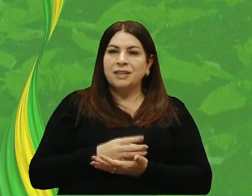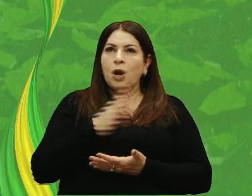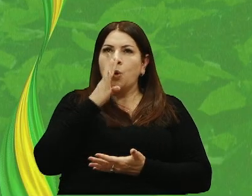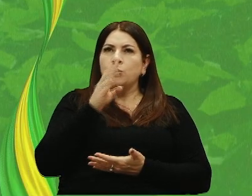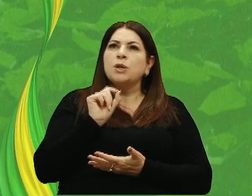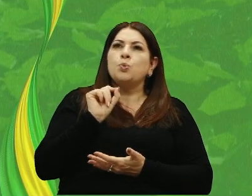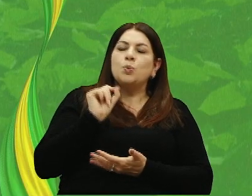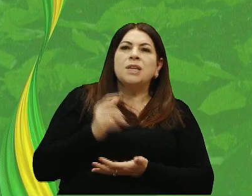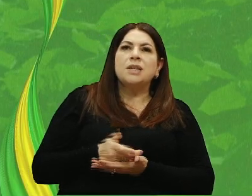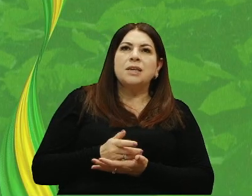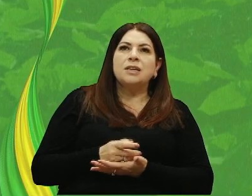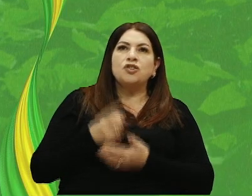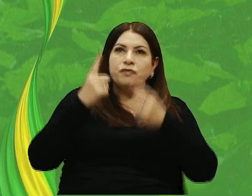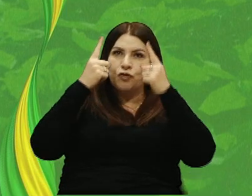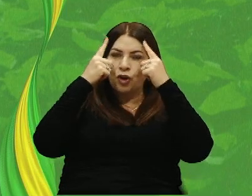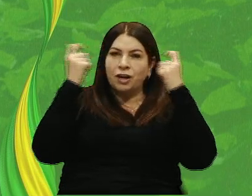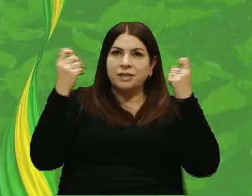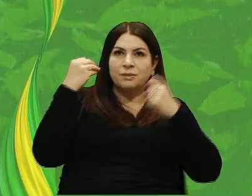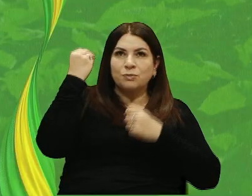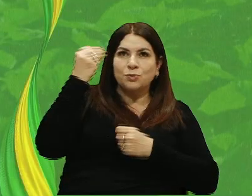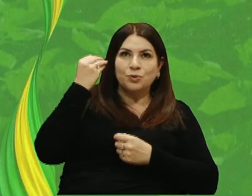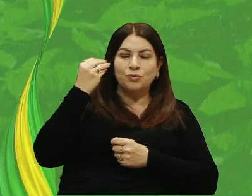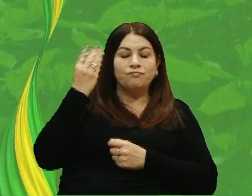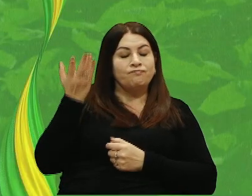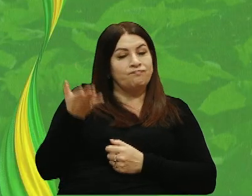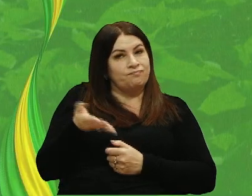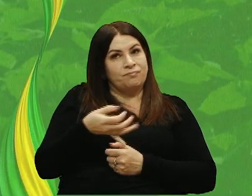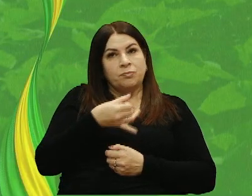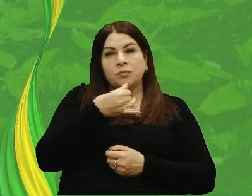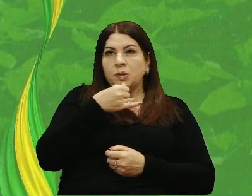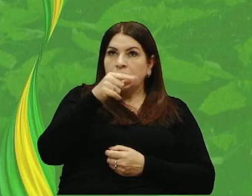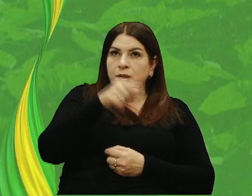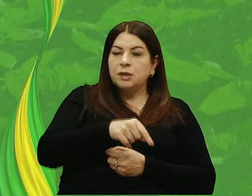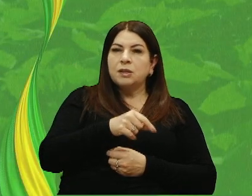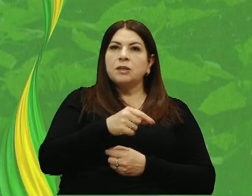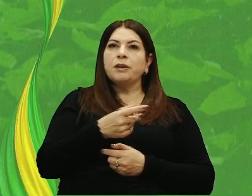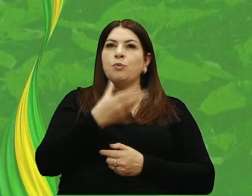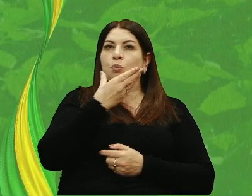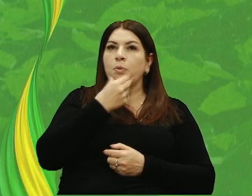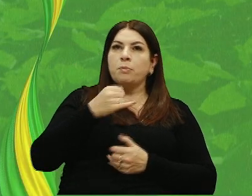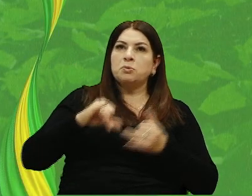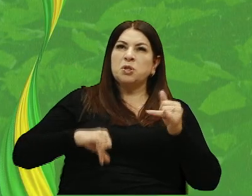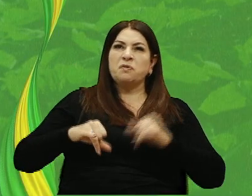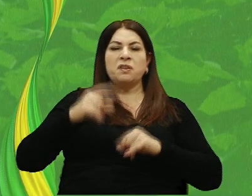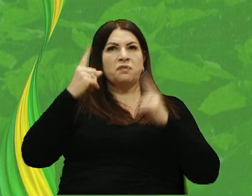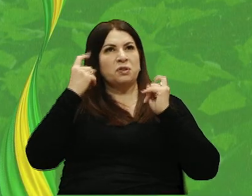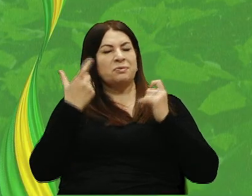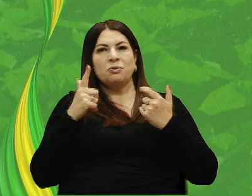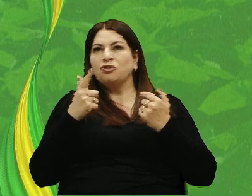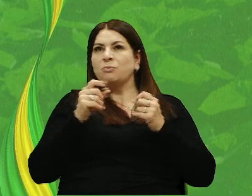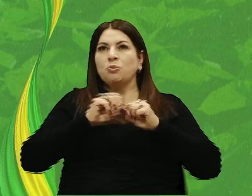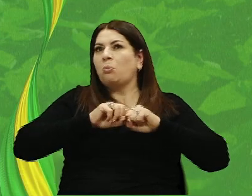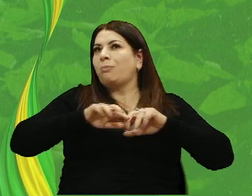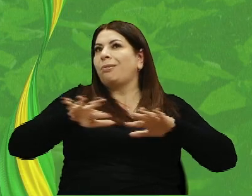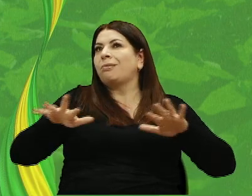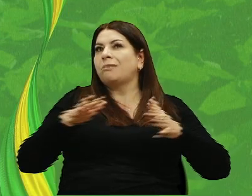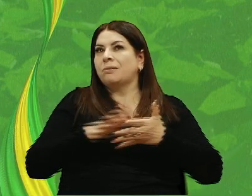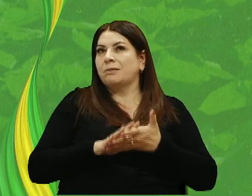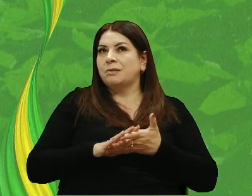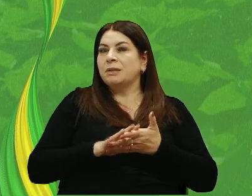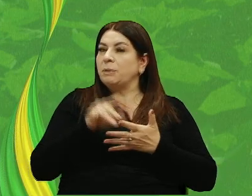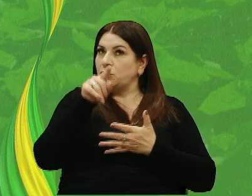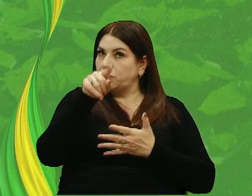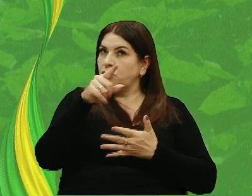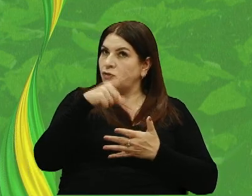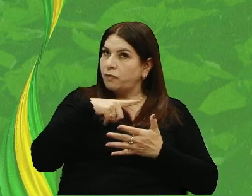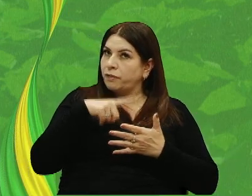quê, Alexandre? De violência psicológica. Infelizmente, como é um homem sofrendo violência, talvez esse vídeo não tenha tanta repercussão. Mas se você